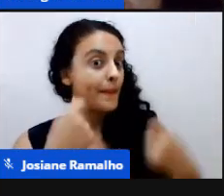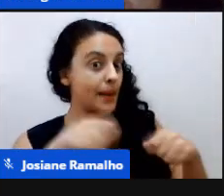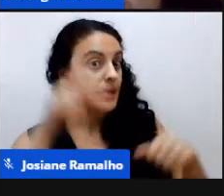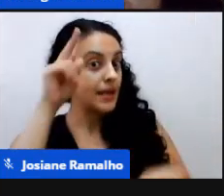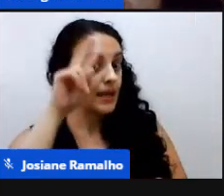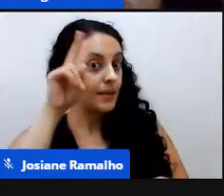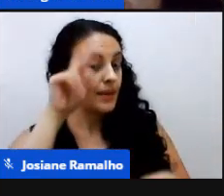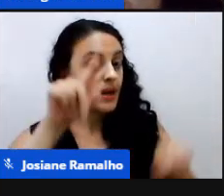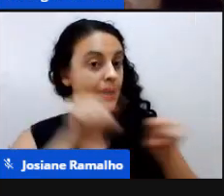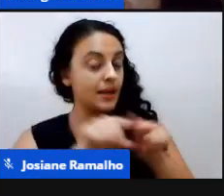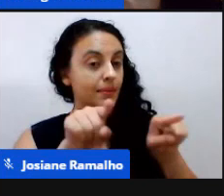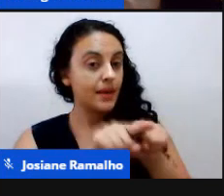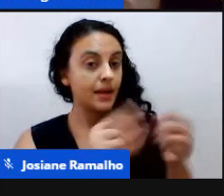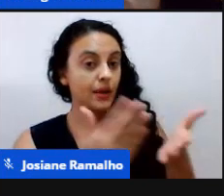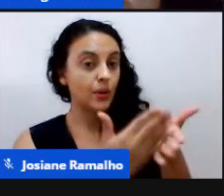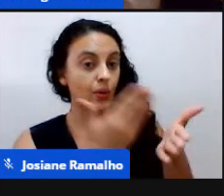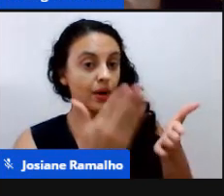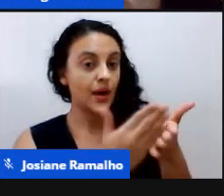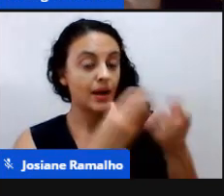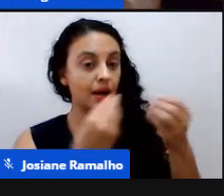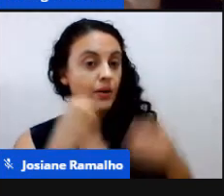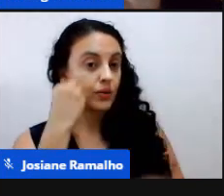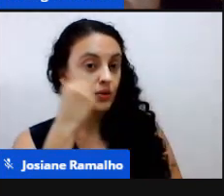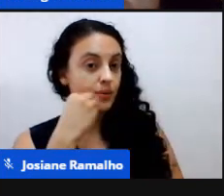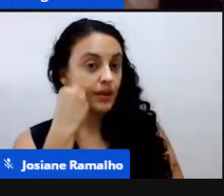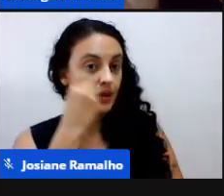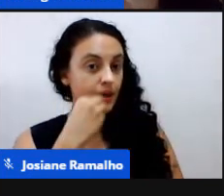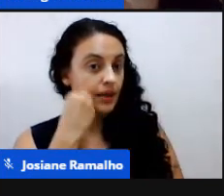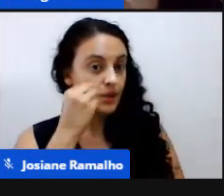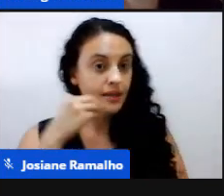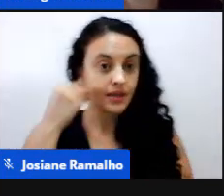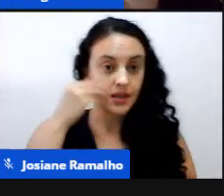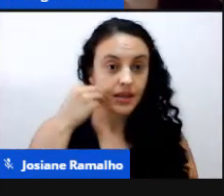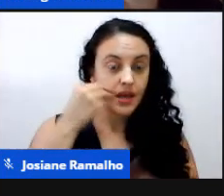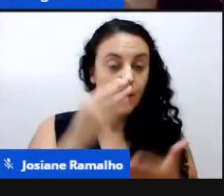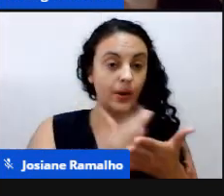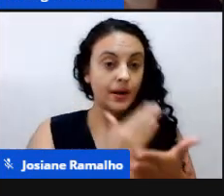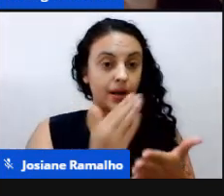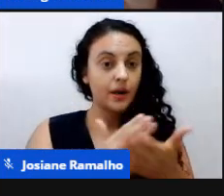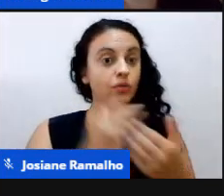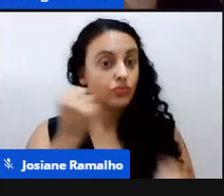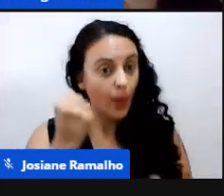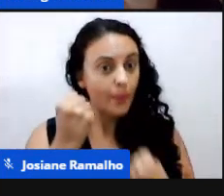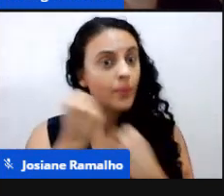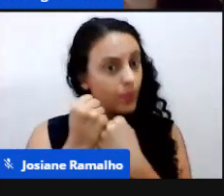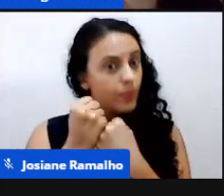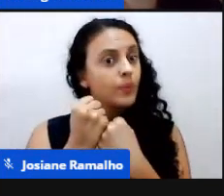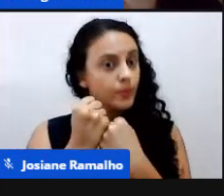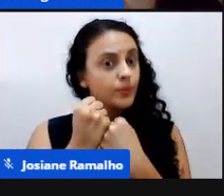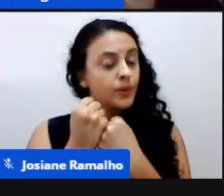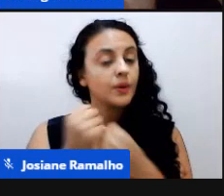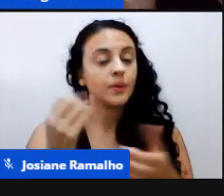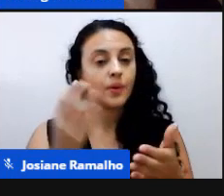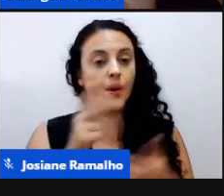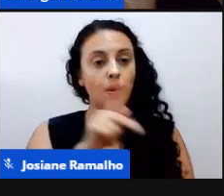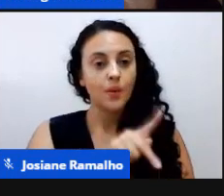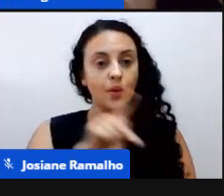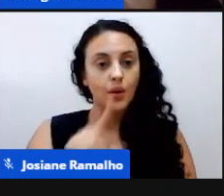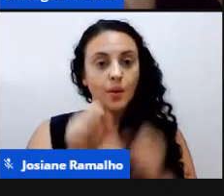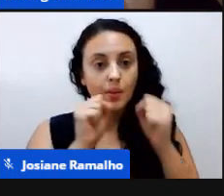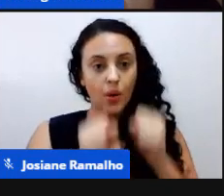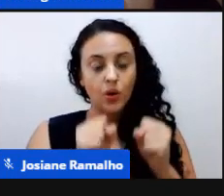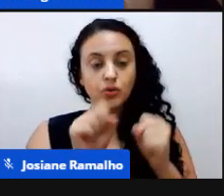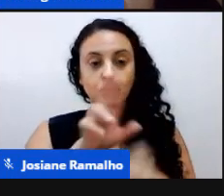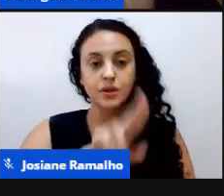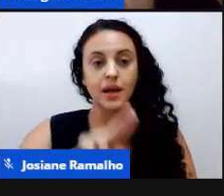de experiência, ele é um caderno de apoio onde os professores podem estar utilizando das atividades como um apoio